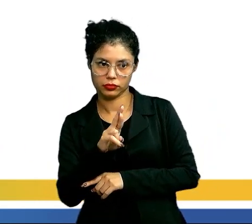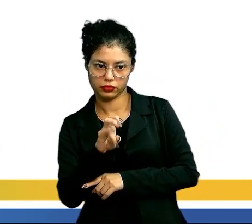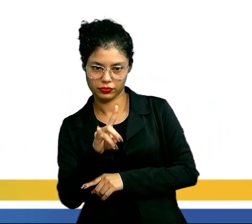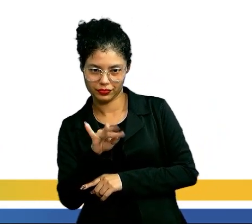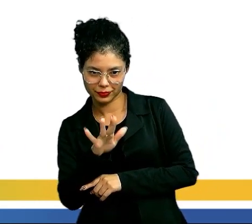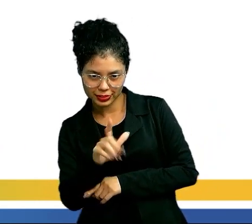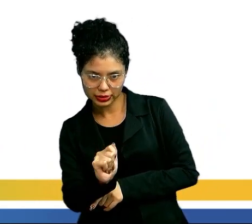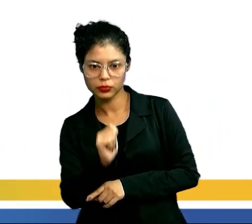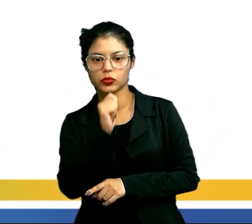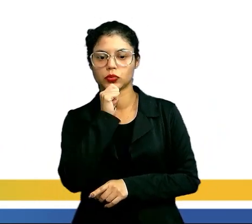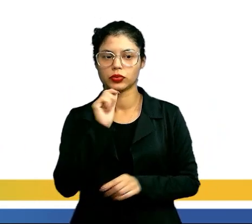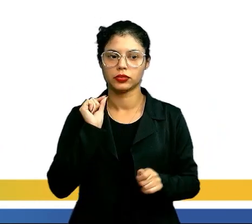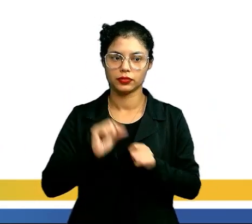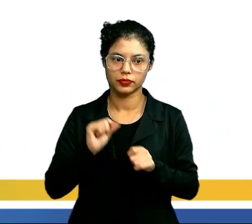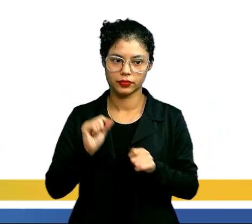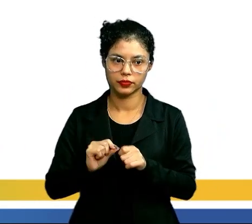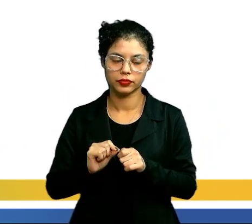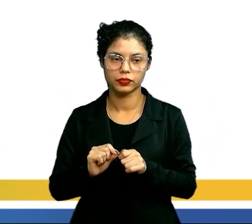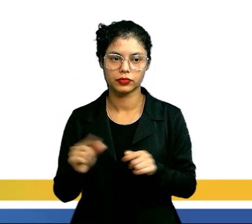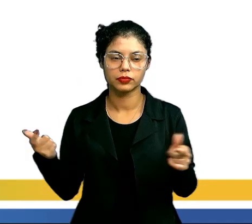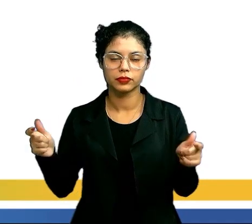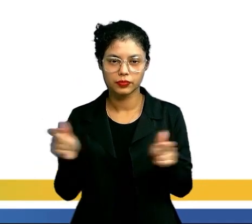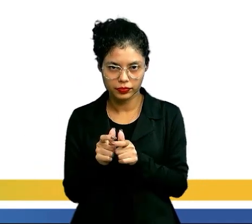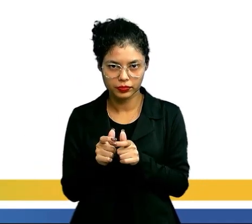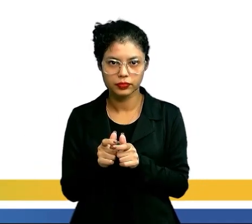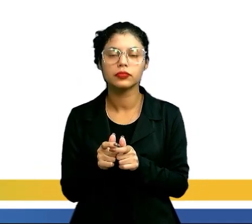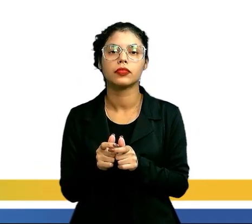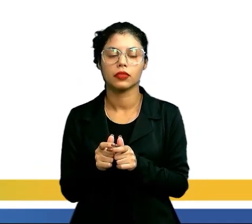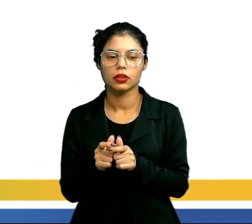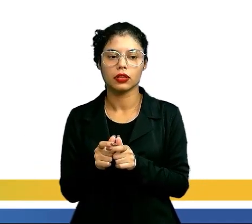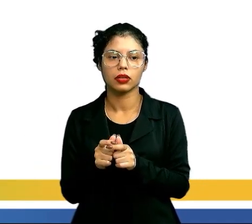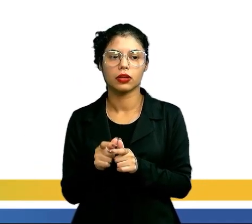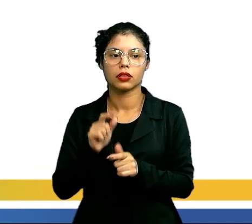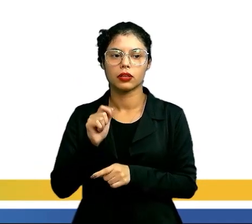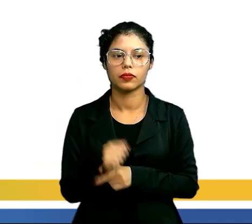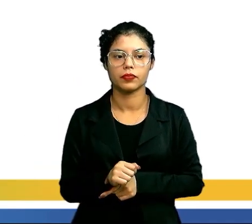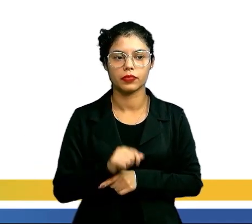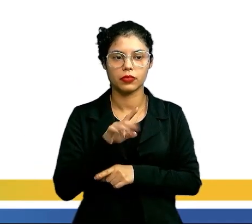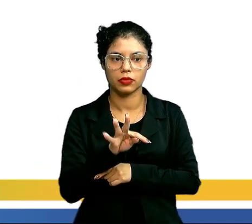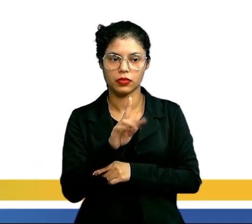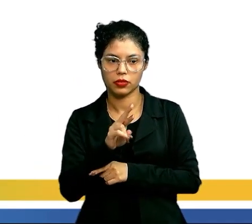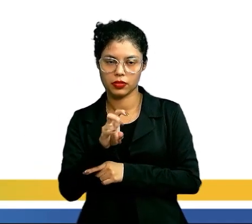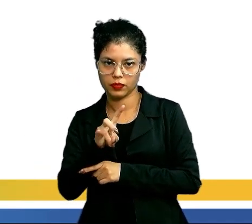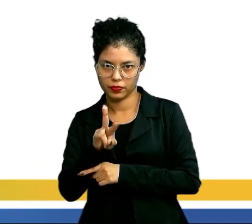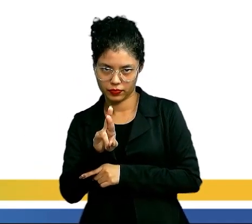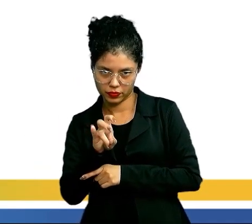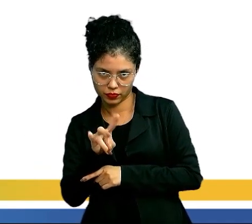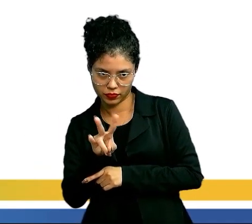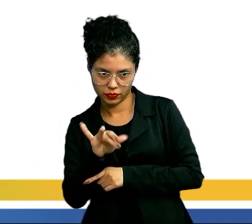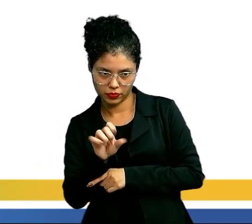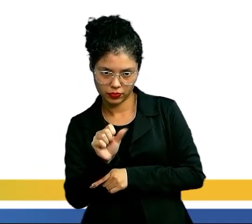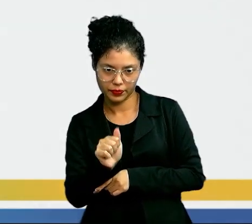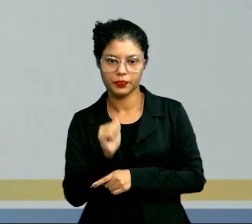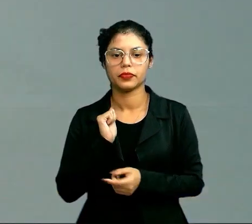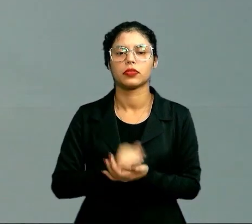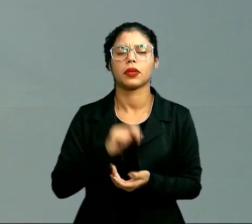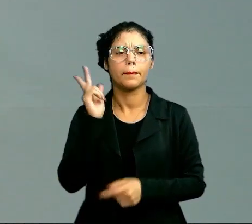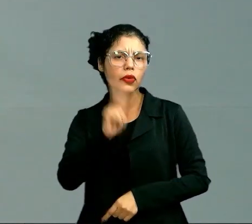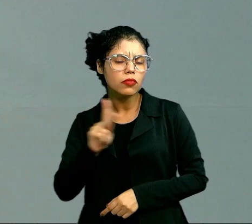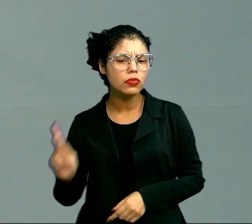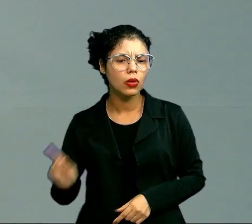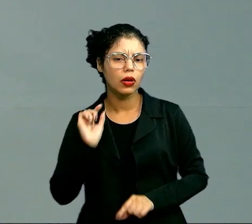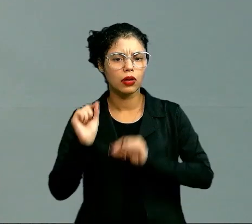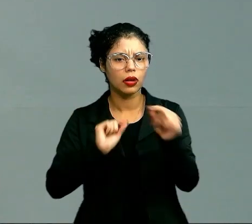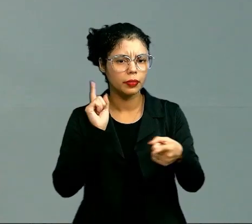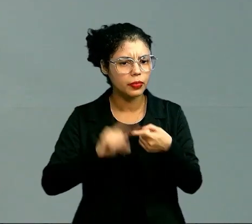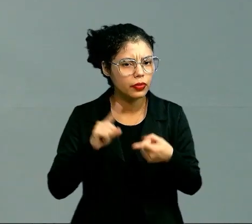ele vai fazer o quê? Vai inibir essa enzima, né, transcriptase reversa, tá certo? Professora, mas